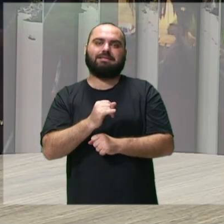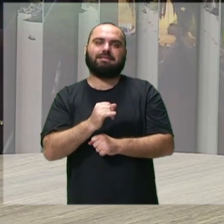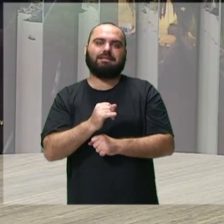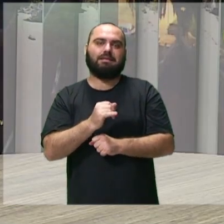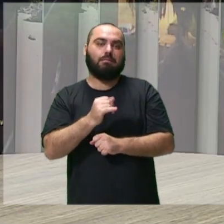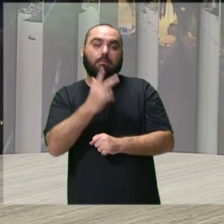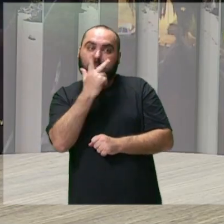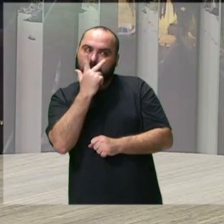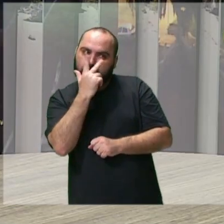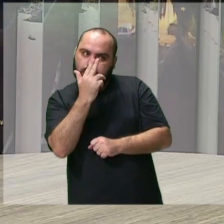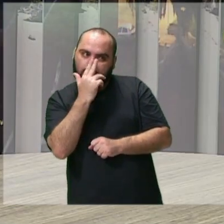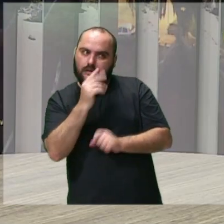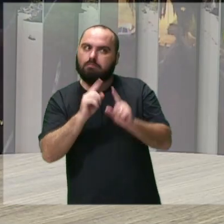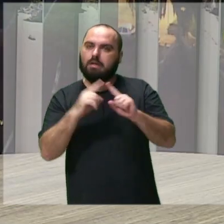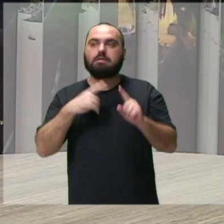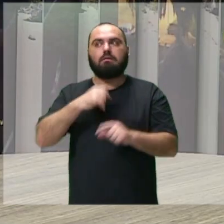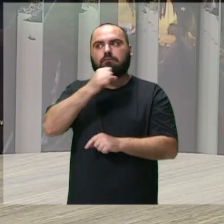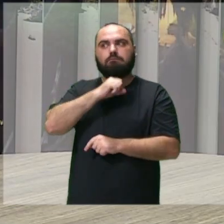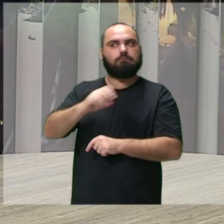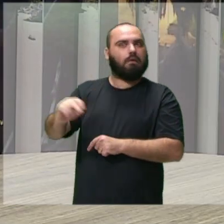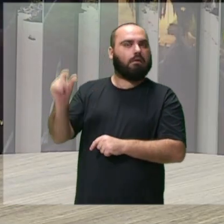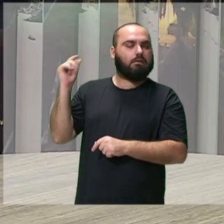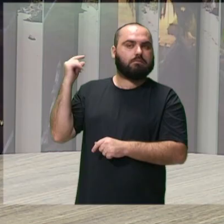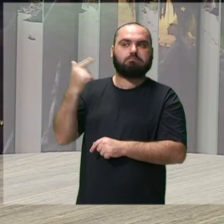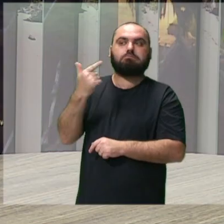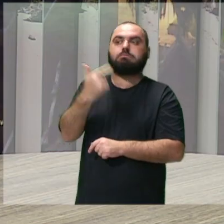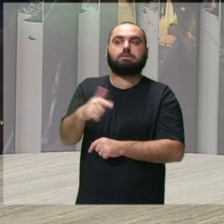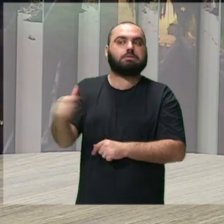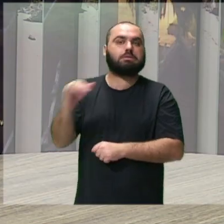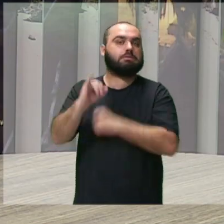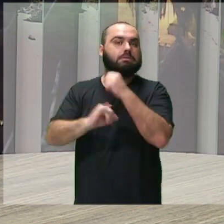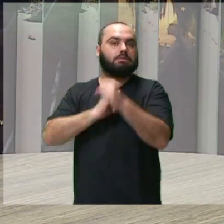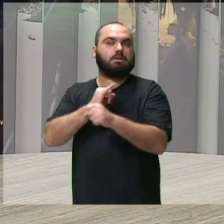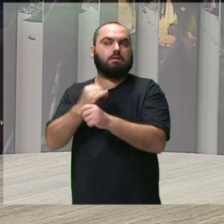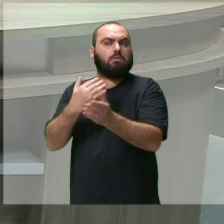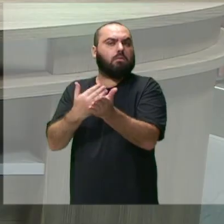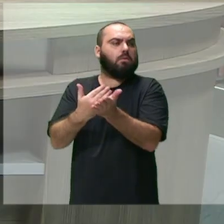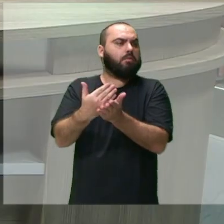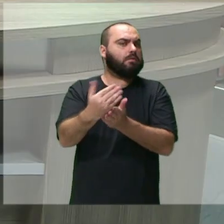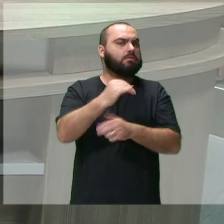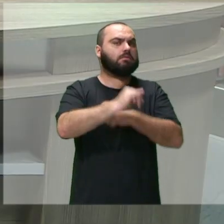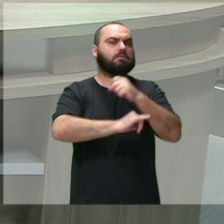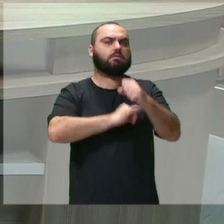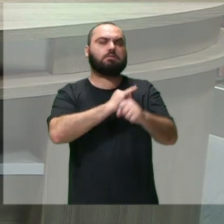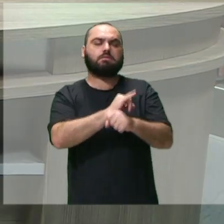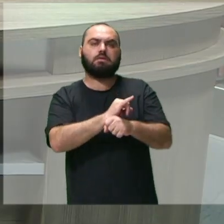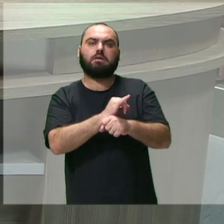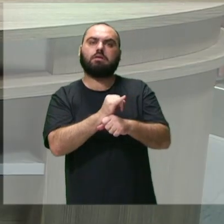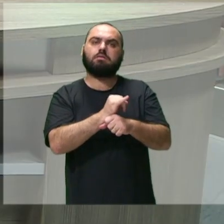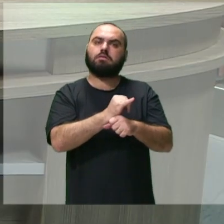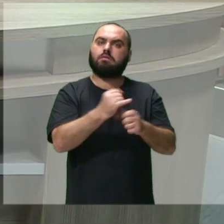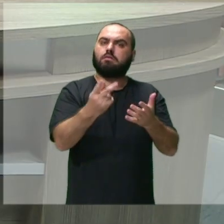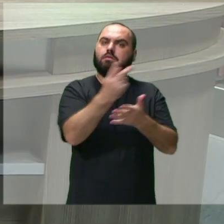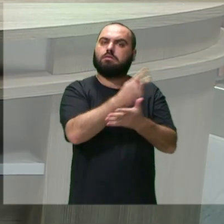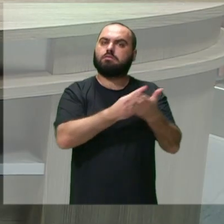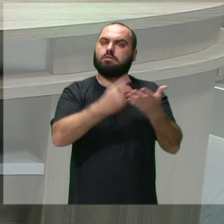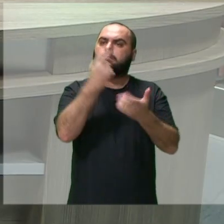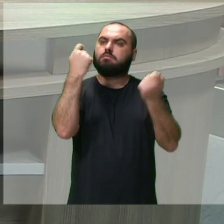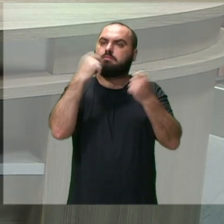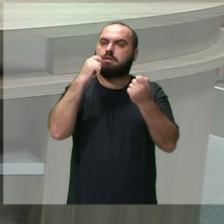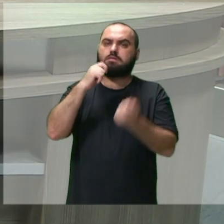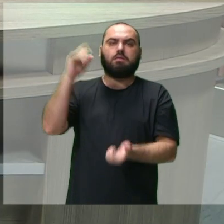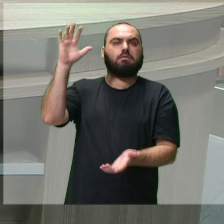Pode parecer que não, a gente é bem mais antigo. Então, não tinha internet. E quando surgiu a internet, a gente tinha que entrar nesse universo, nesse meio, precisava